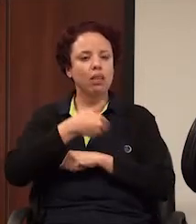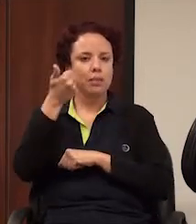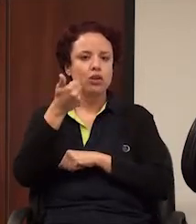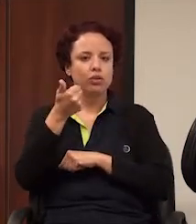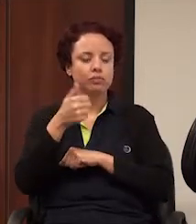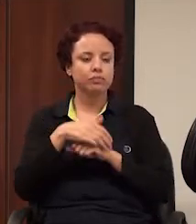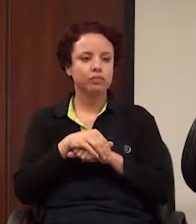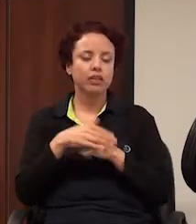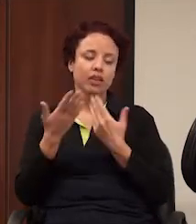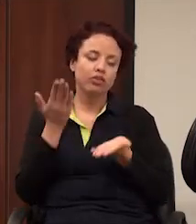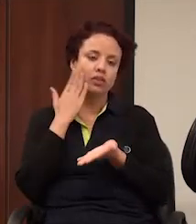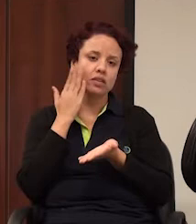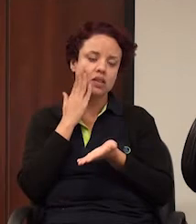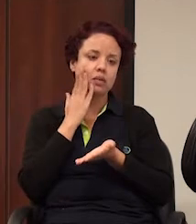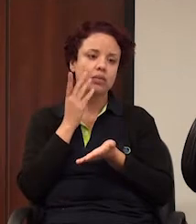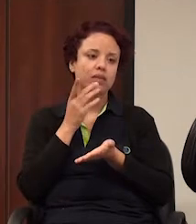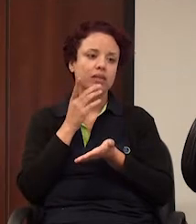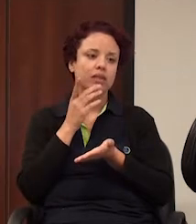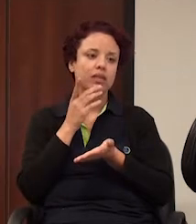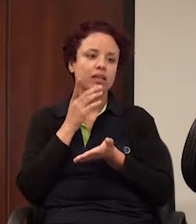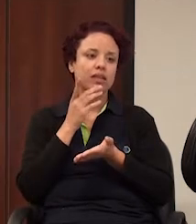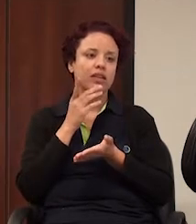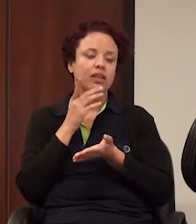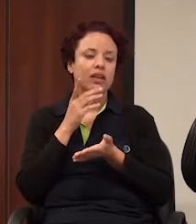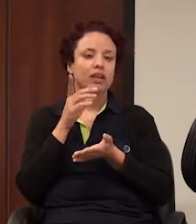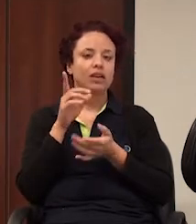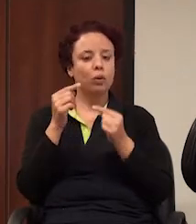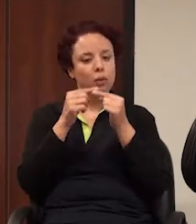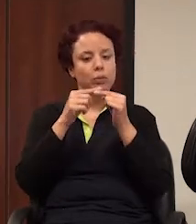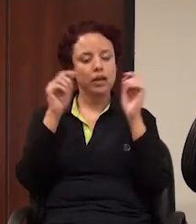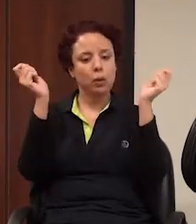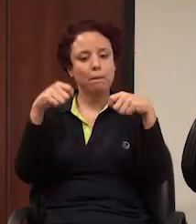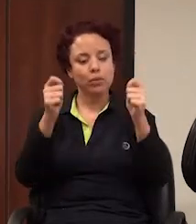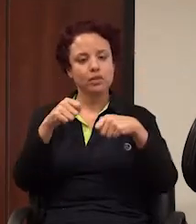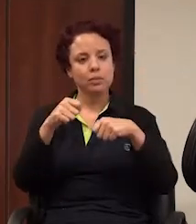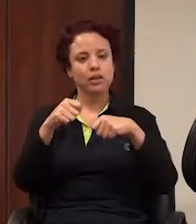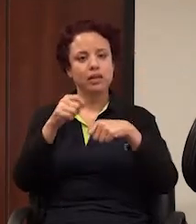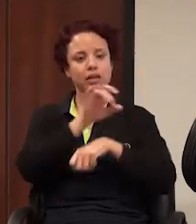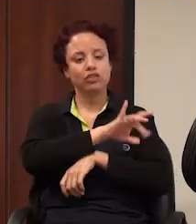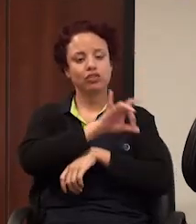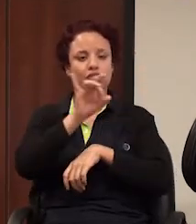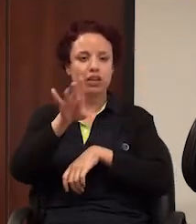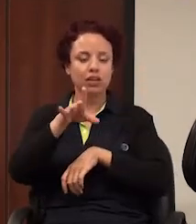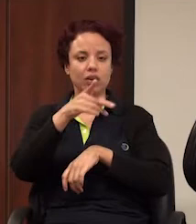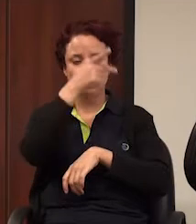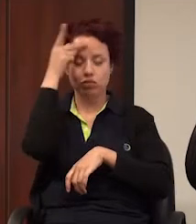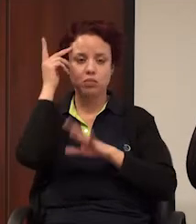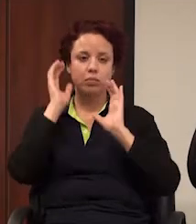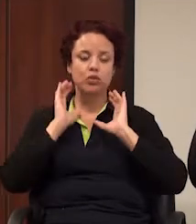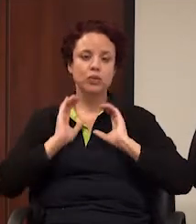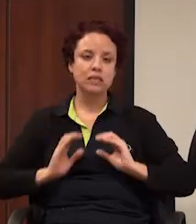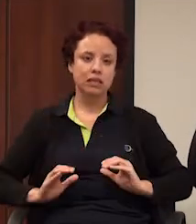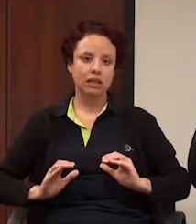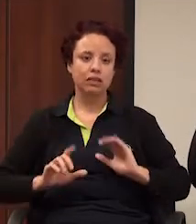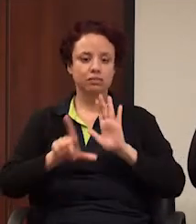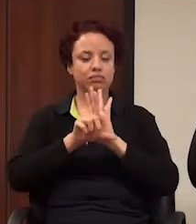Que logicamente vai esbarrar na sua possibilidade de ser uma pessoa cidadã perante a